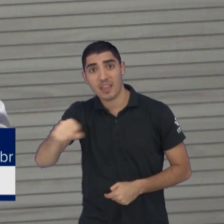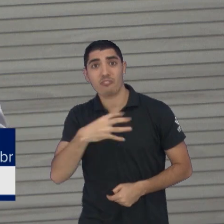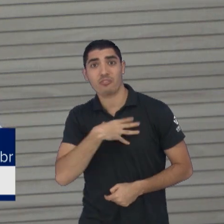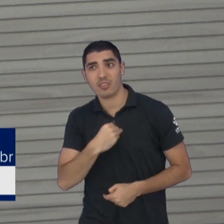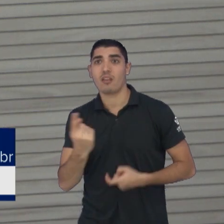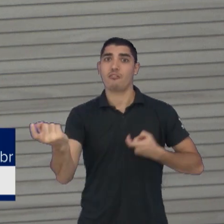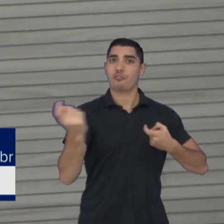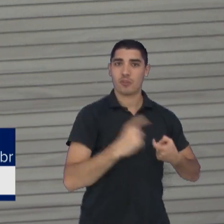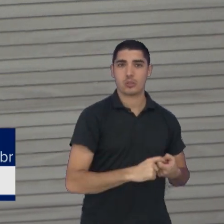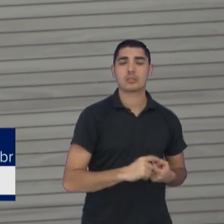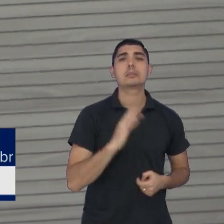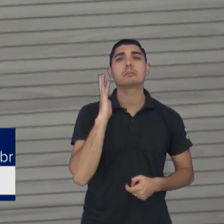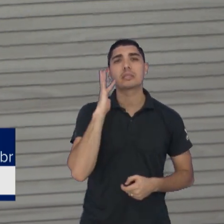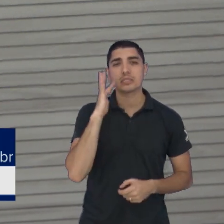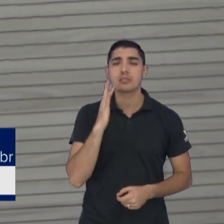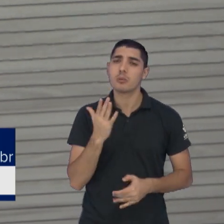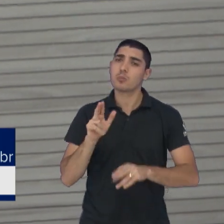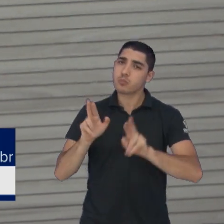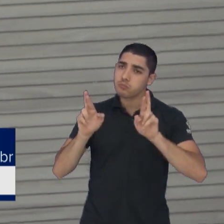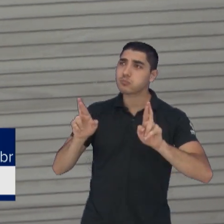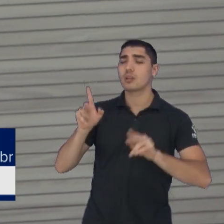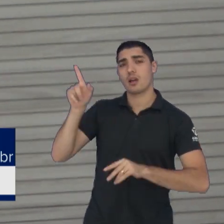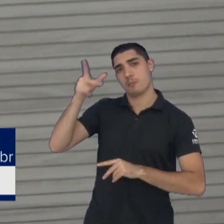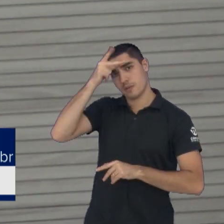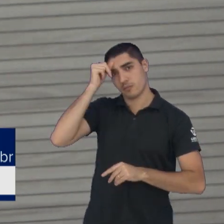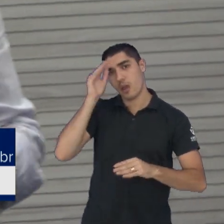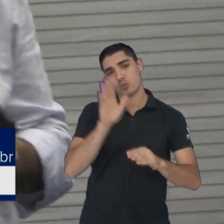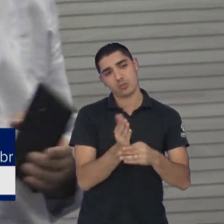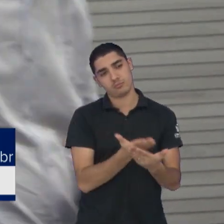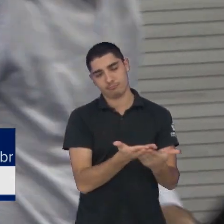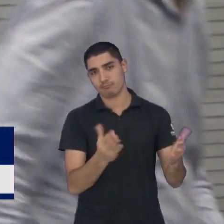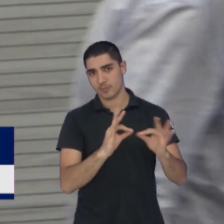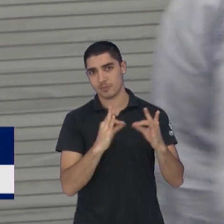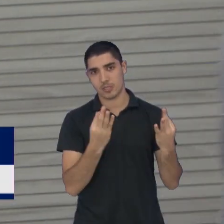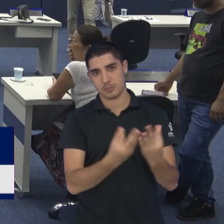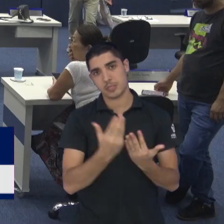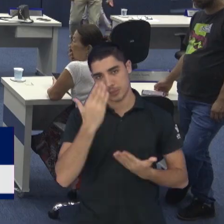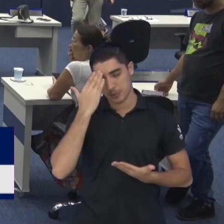serviço rapidamente e ajudar essas famílias. Obrigado, presidente.